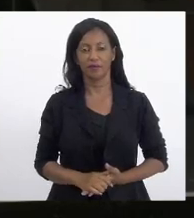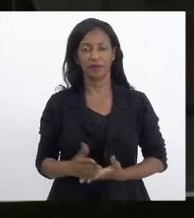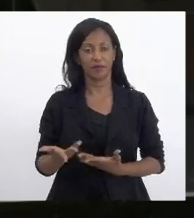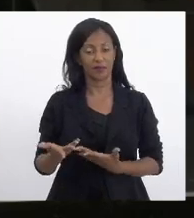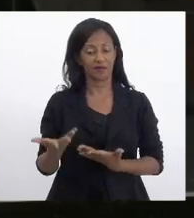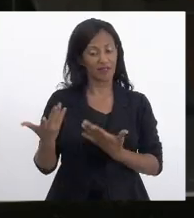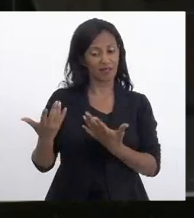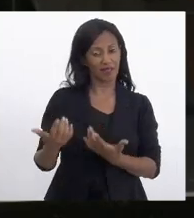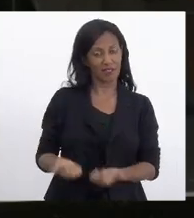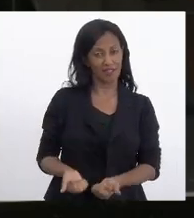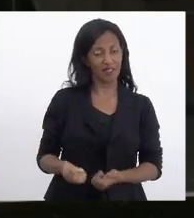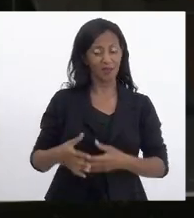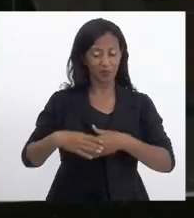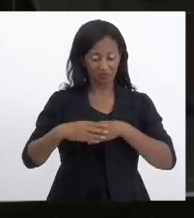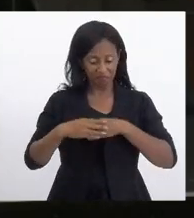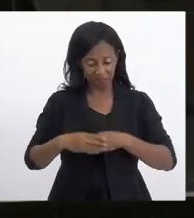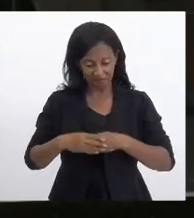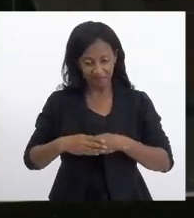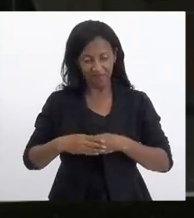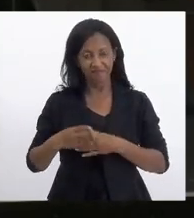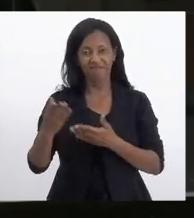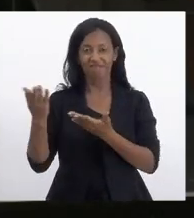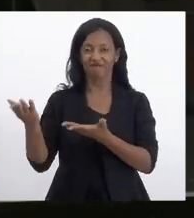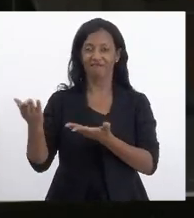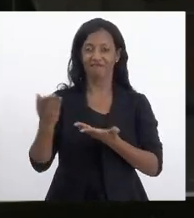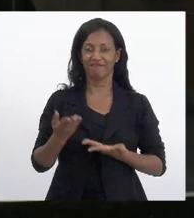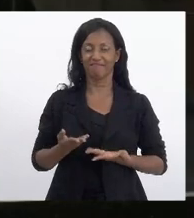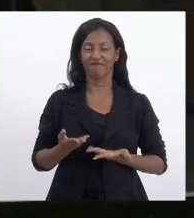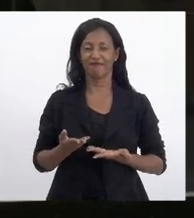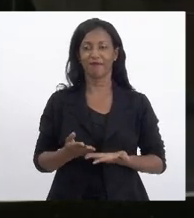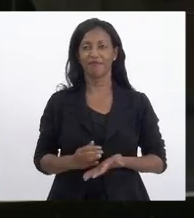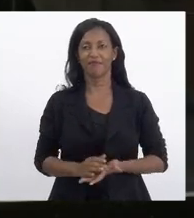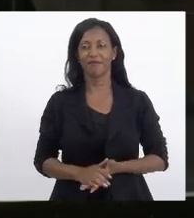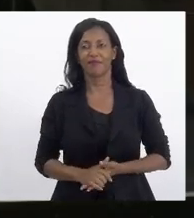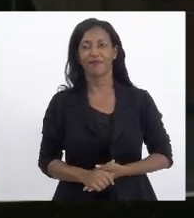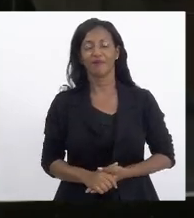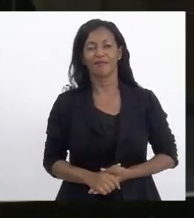Aceito a saudação de Vossa Excelência,